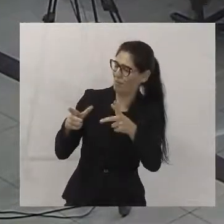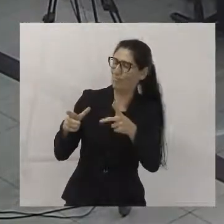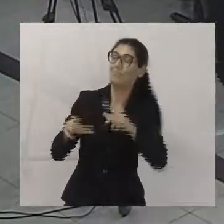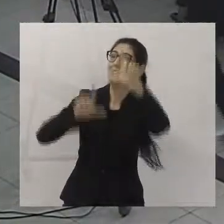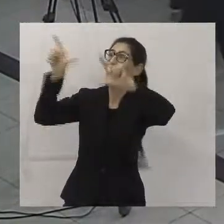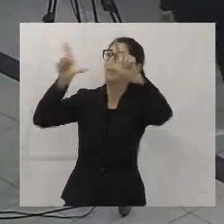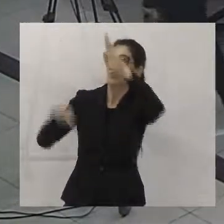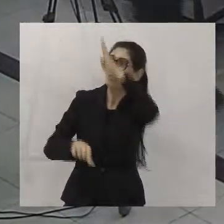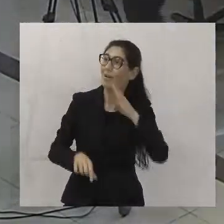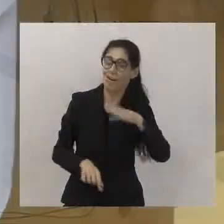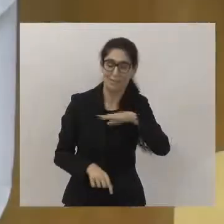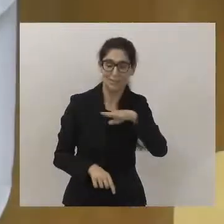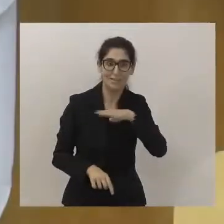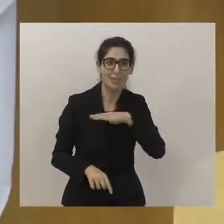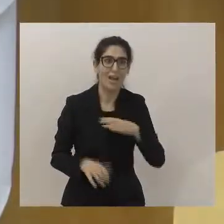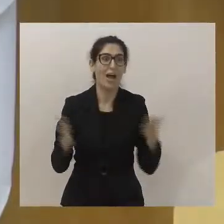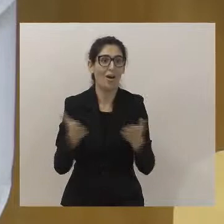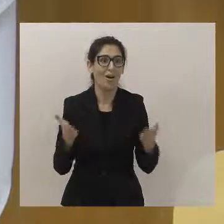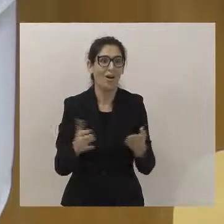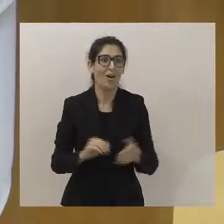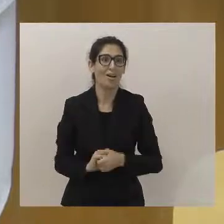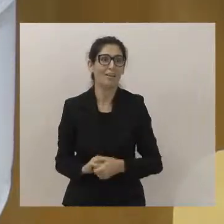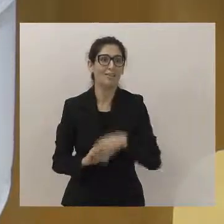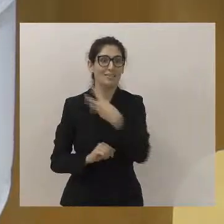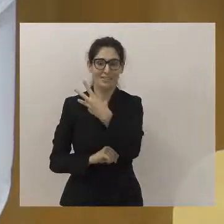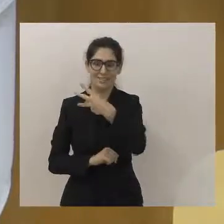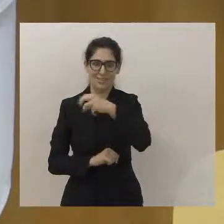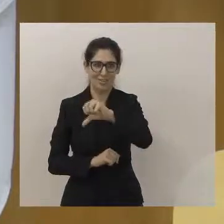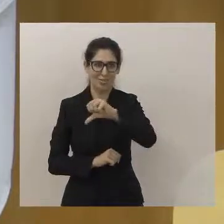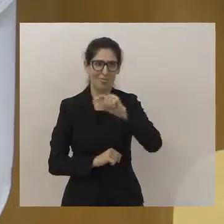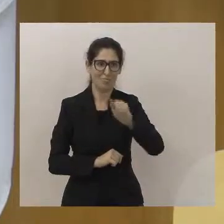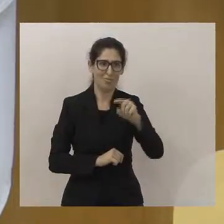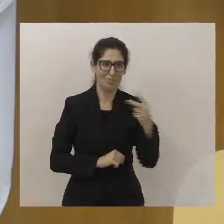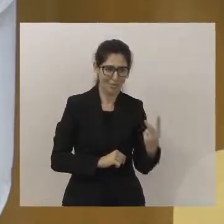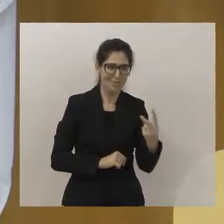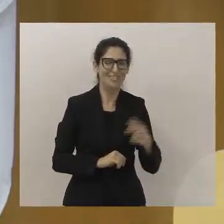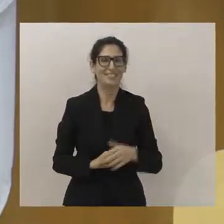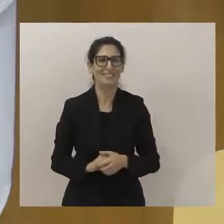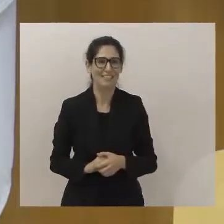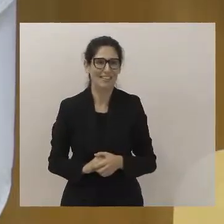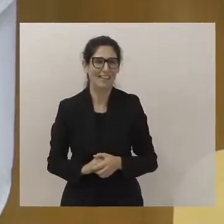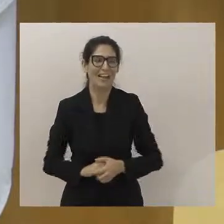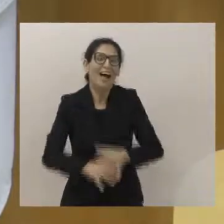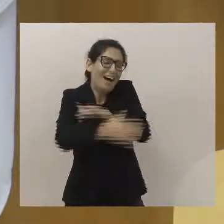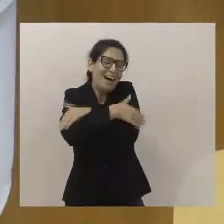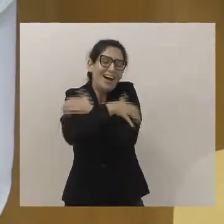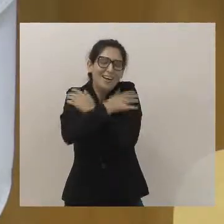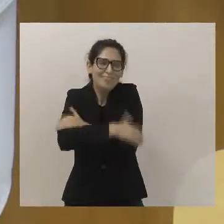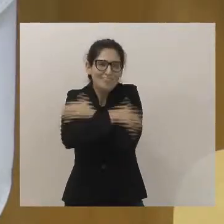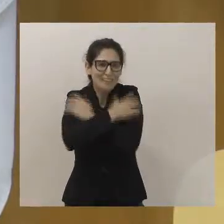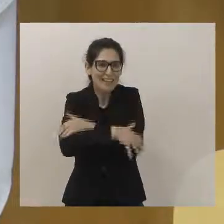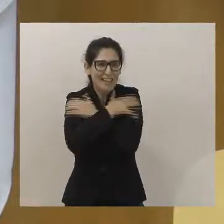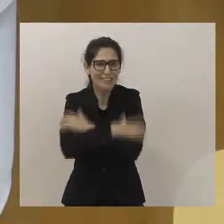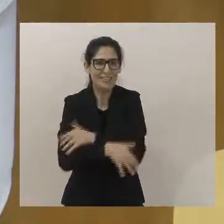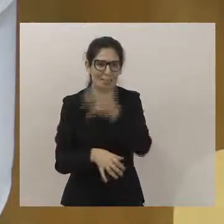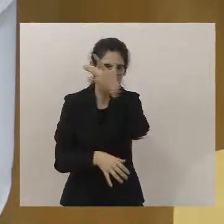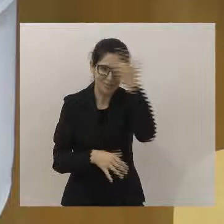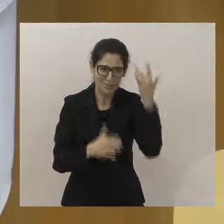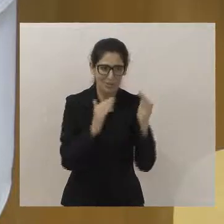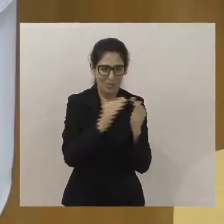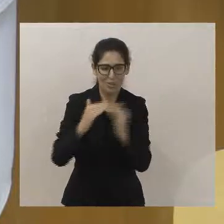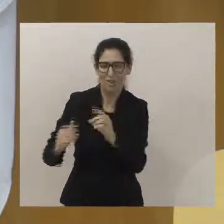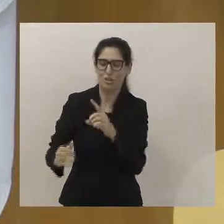da cidade, agora no 339.2. Eu quero mandar um abraço para os moradores